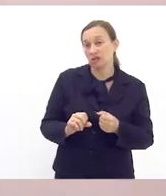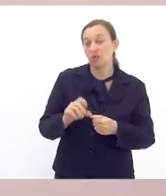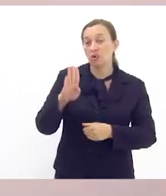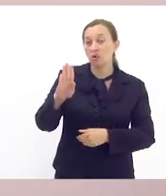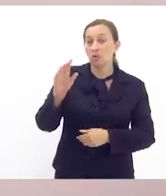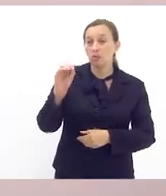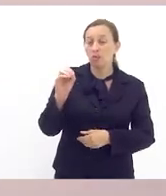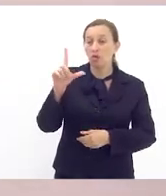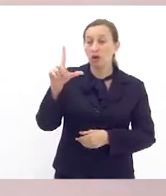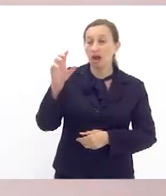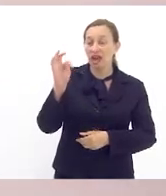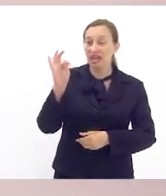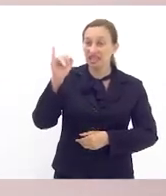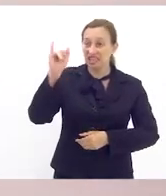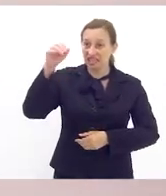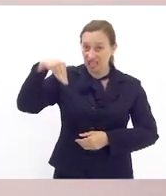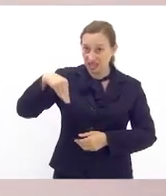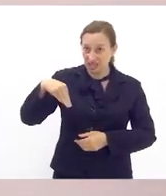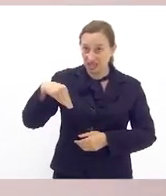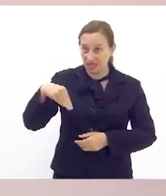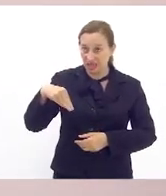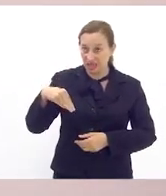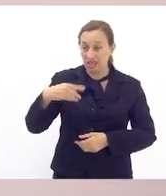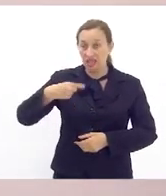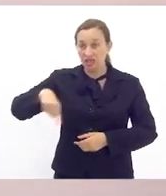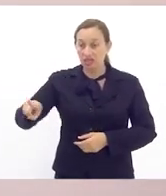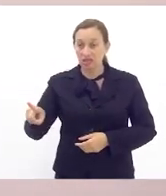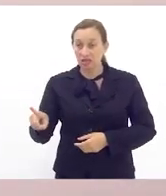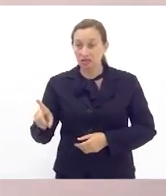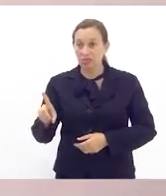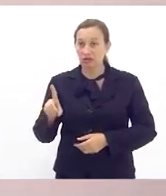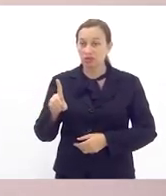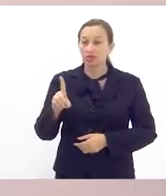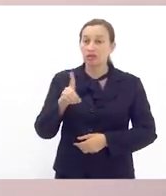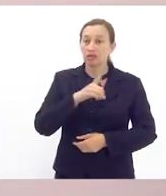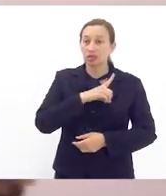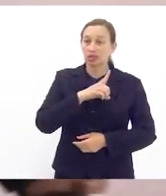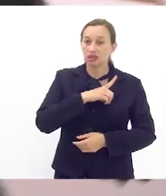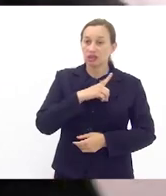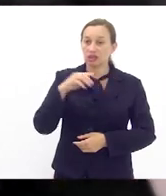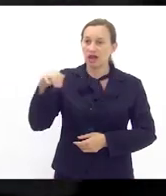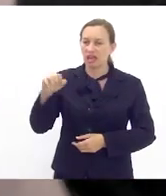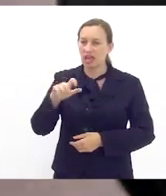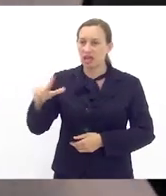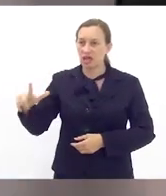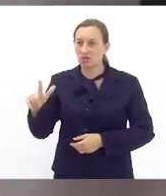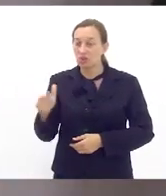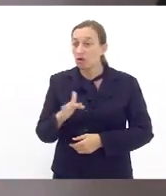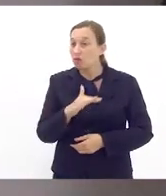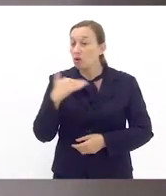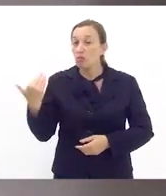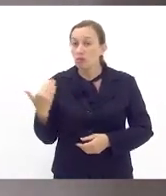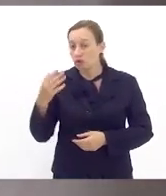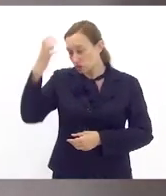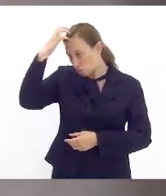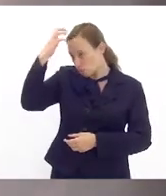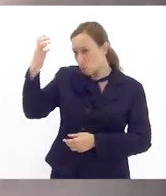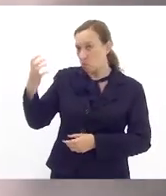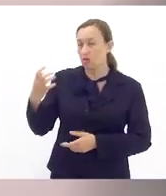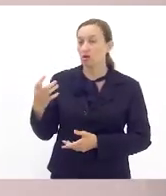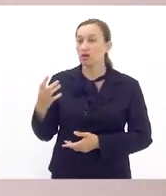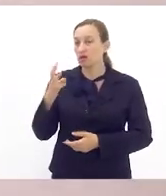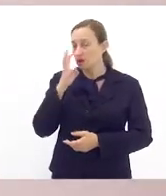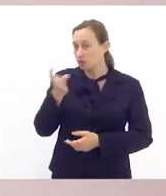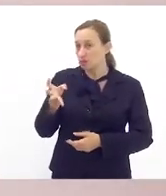delegacia na cidade acusando a Ênio de tentativa de assassinato porque e eu tenho esse